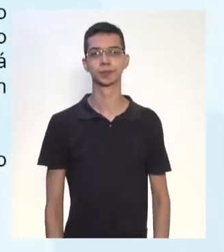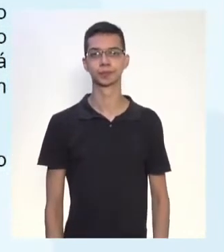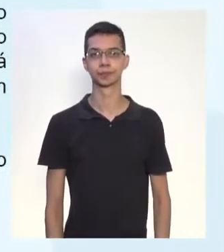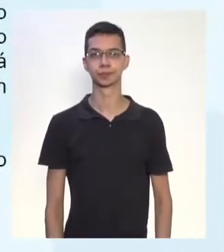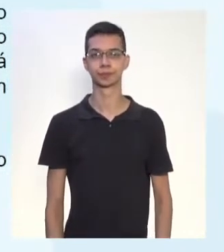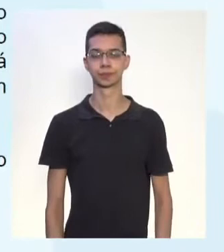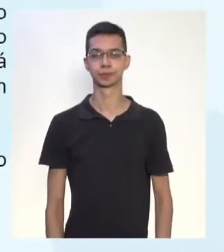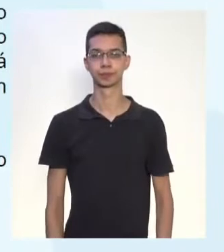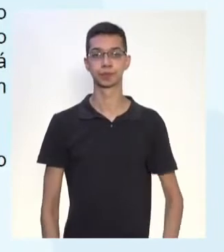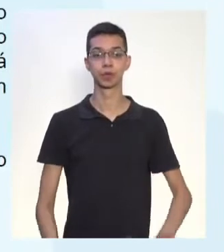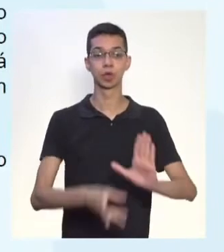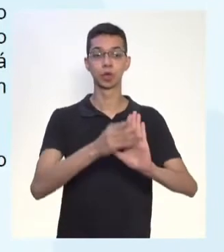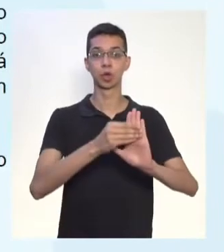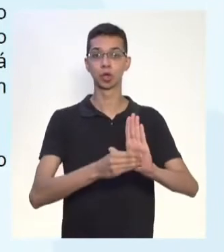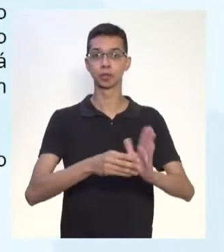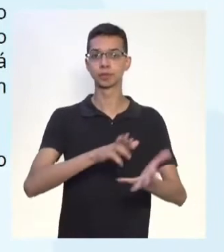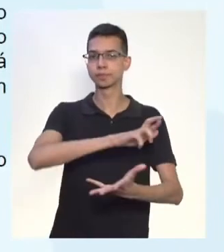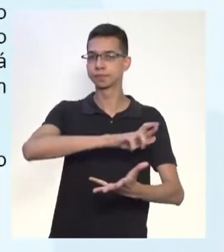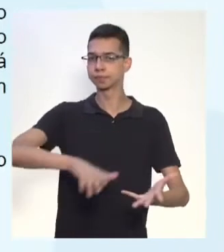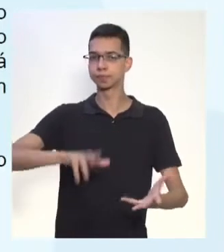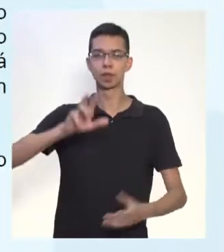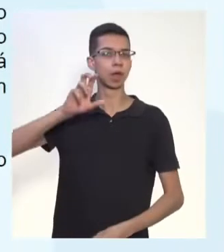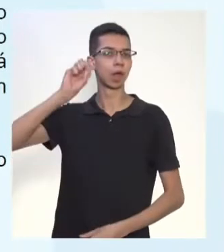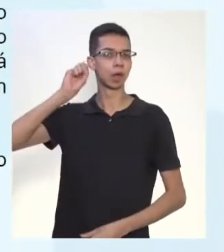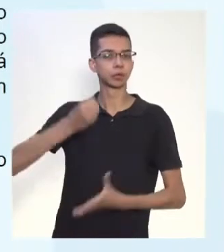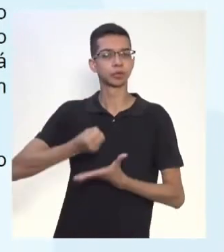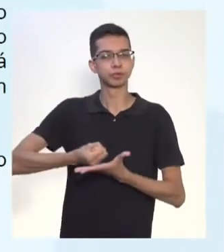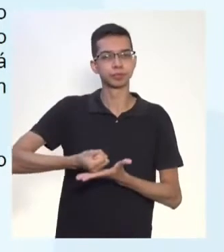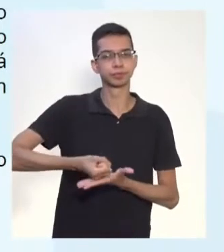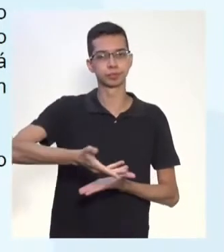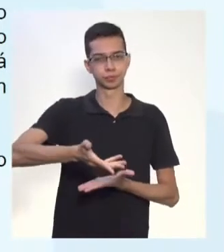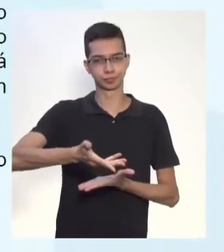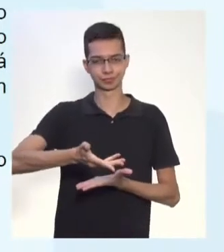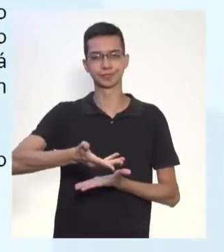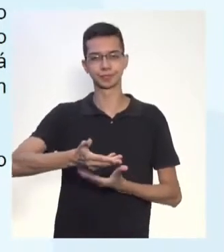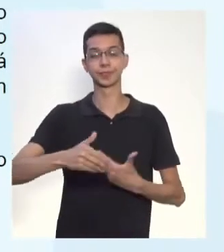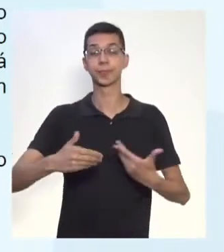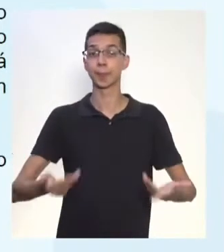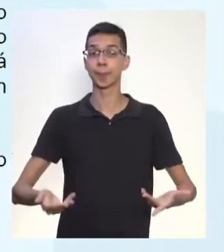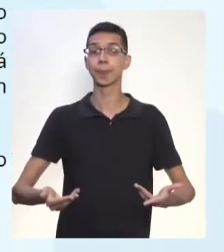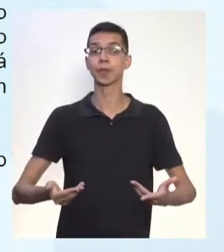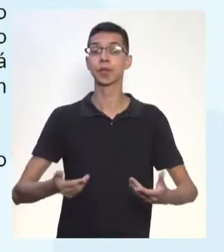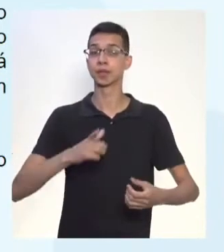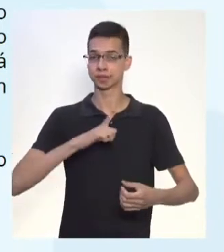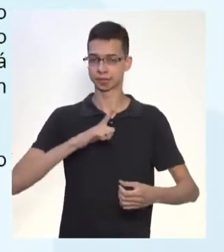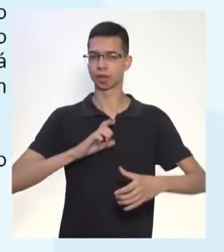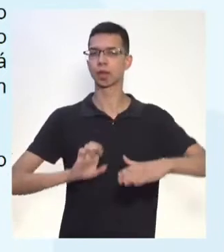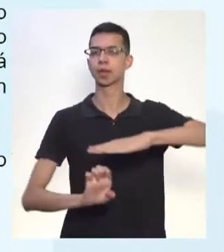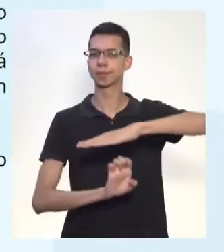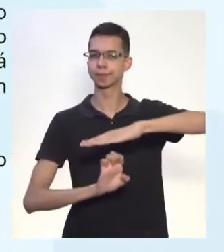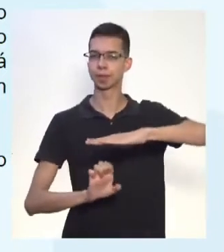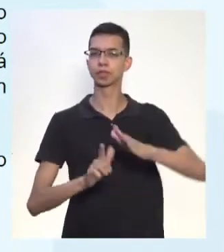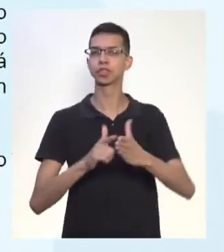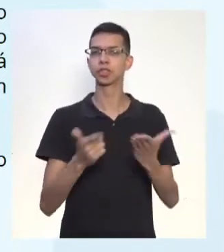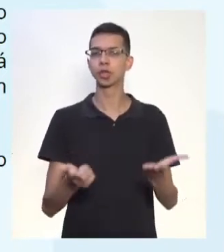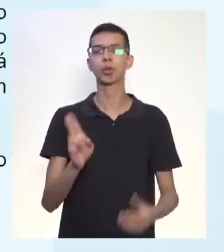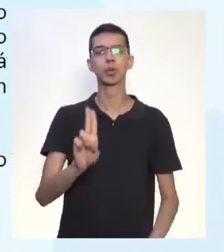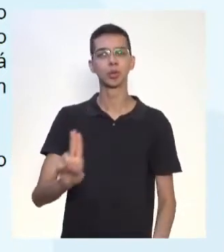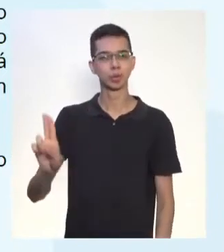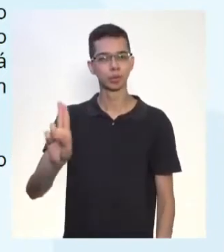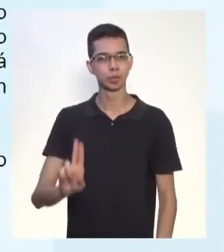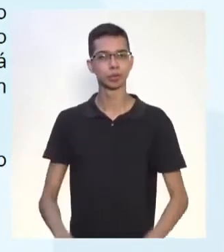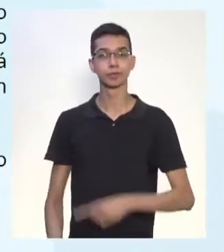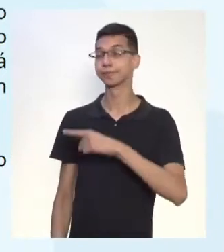conteúdo dos mais diversos via áudio. Ultimamente, empresas do ramo jornalístico utilizam esse suporte